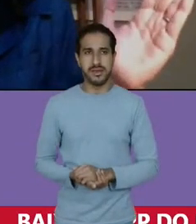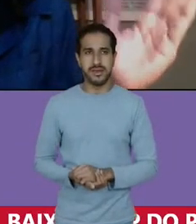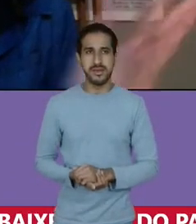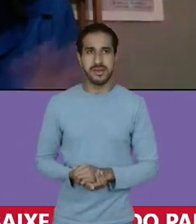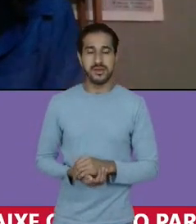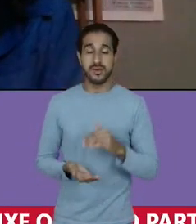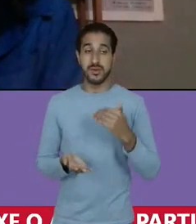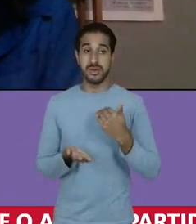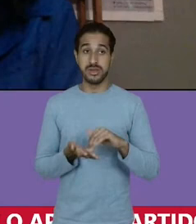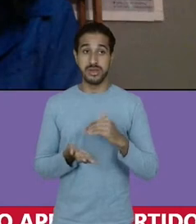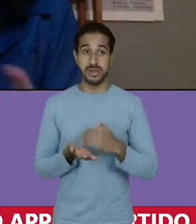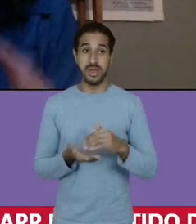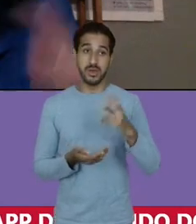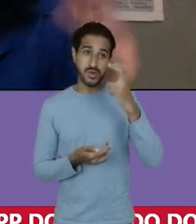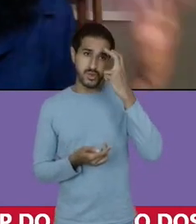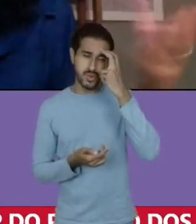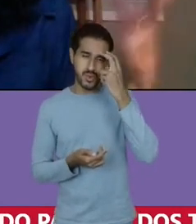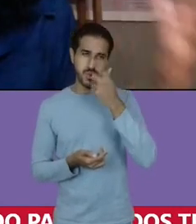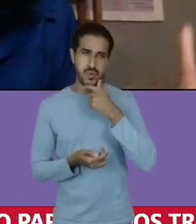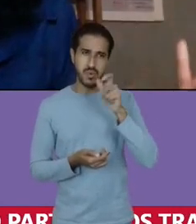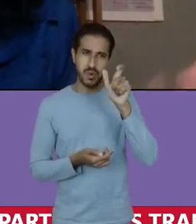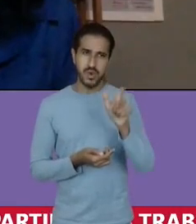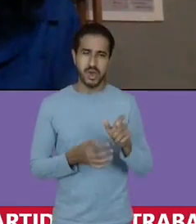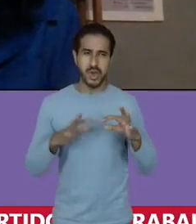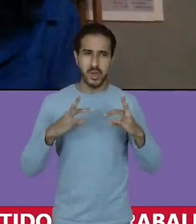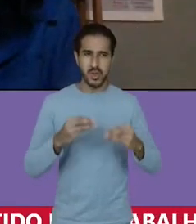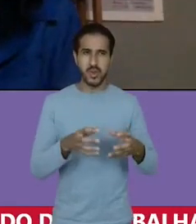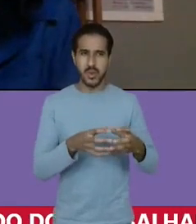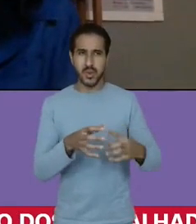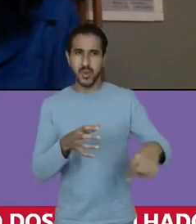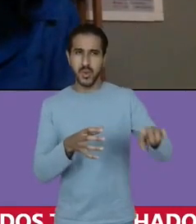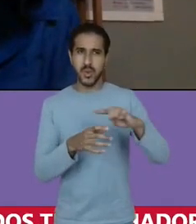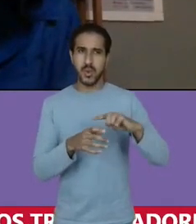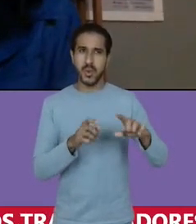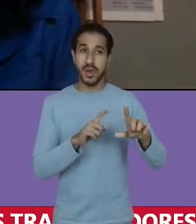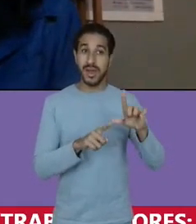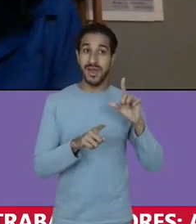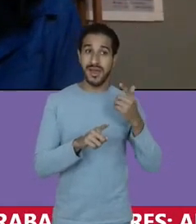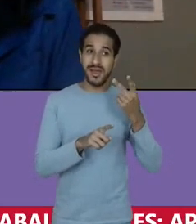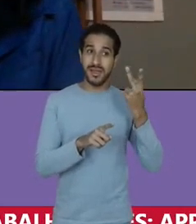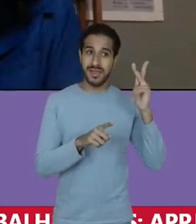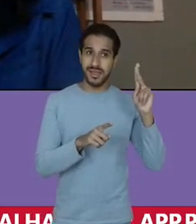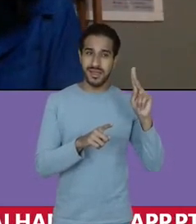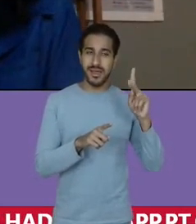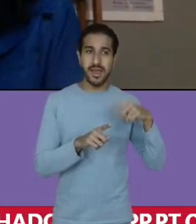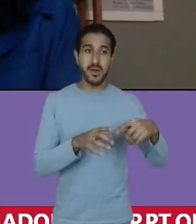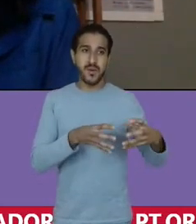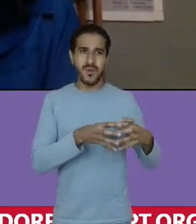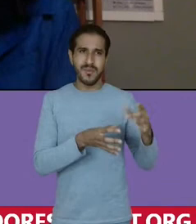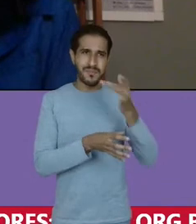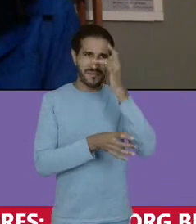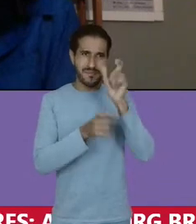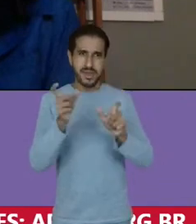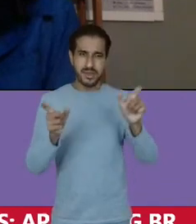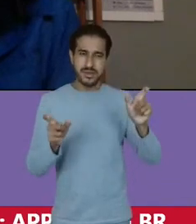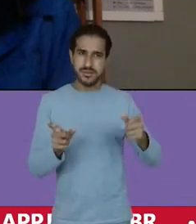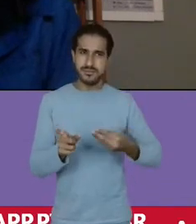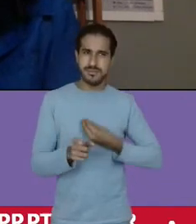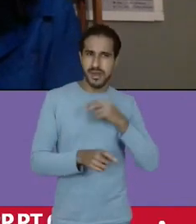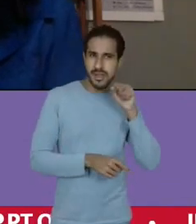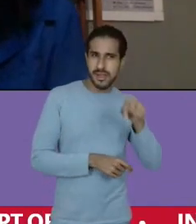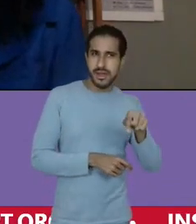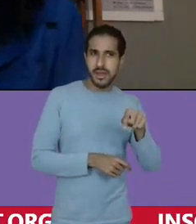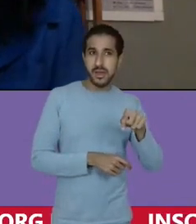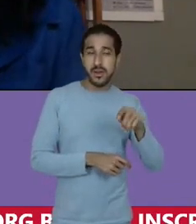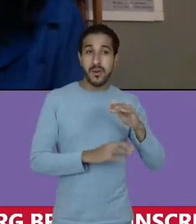O secretário de Cultura, enfim, e toda essa turma que veio antes dele, são pessoas que estão ali,